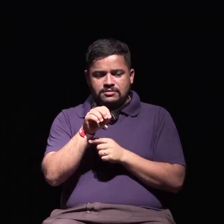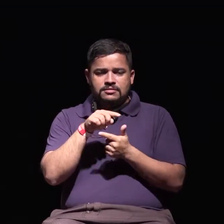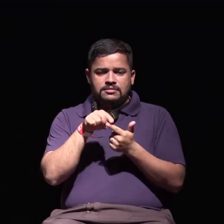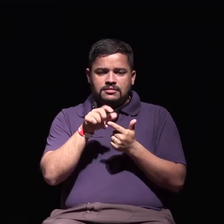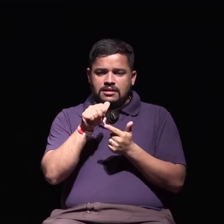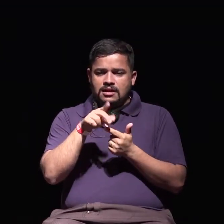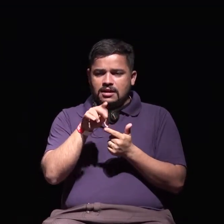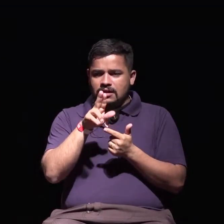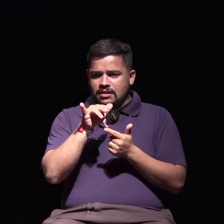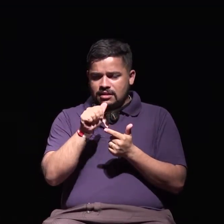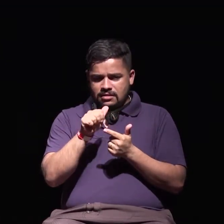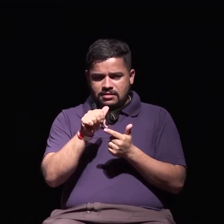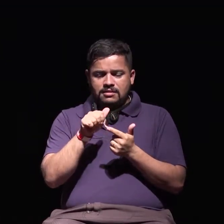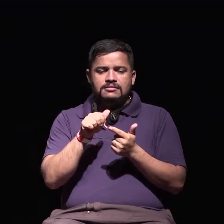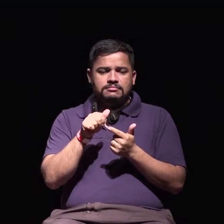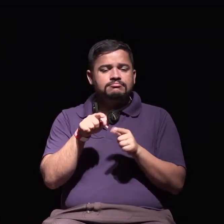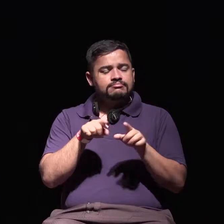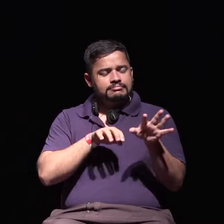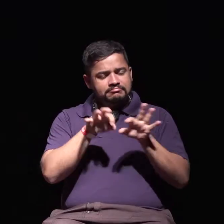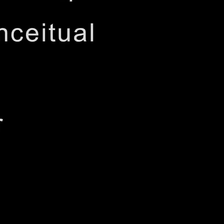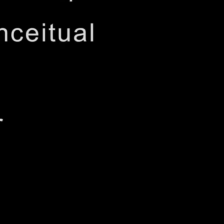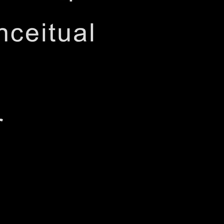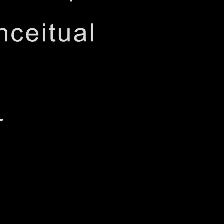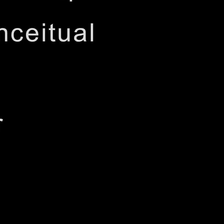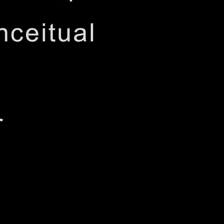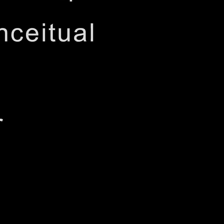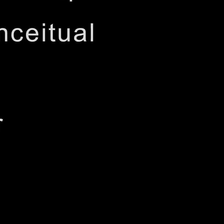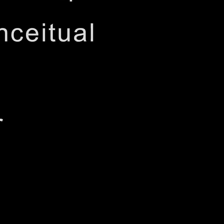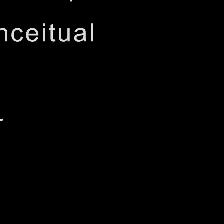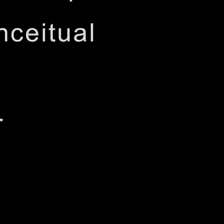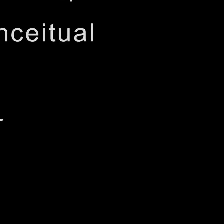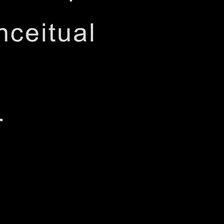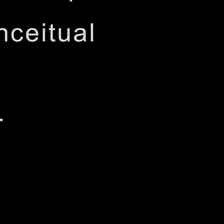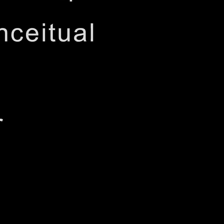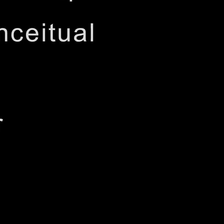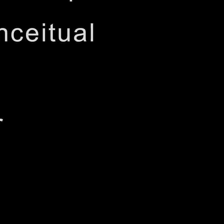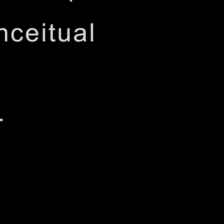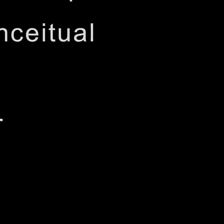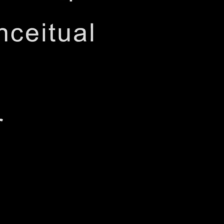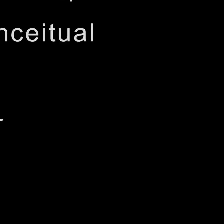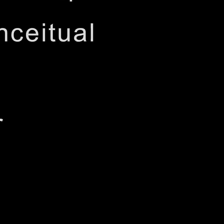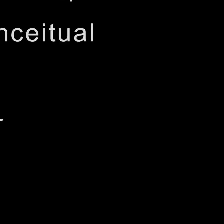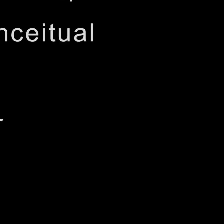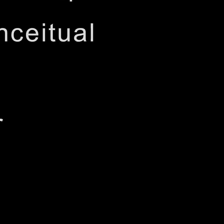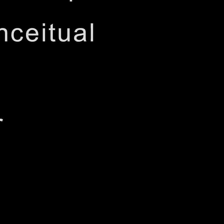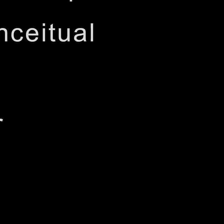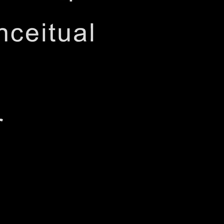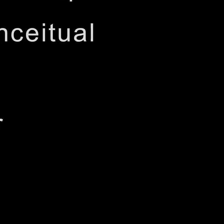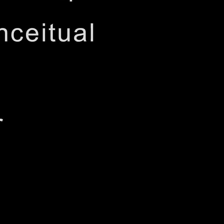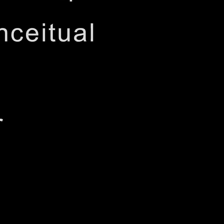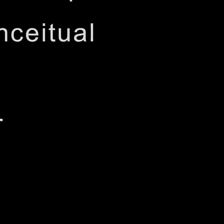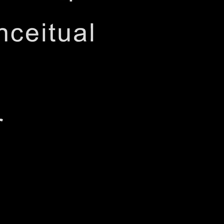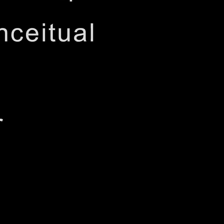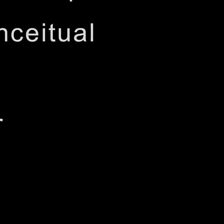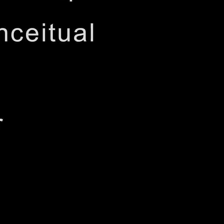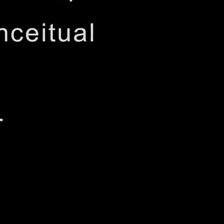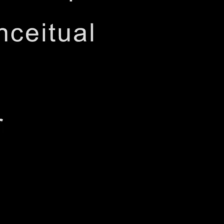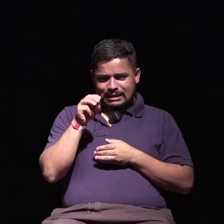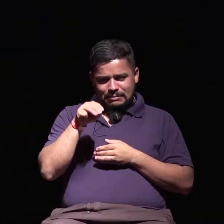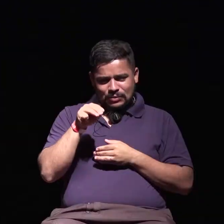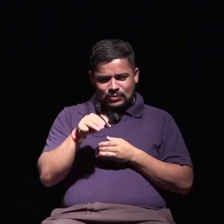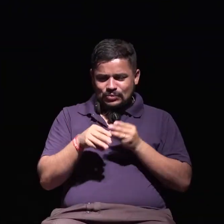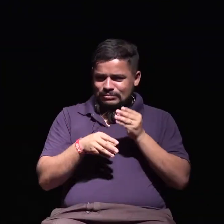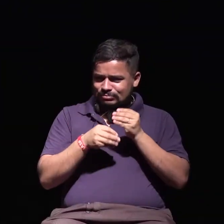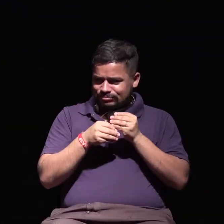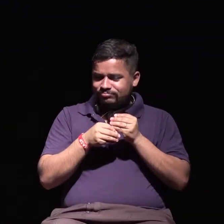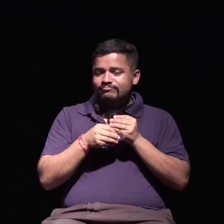Olívia, que com certeza estão preparando esse evento há um bom tempo. Eu vou tentar compartilhar, nesses 30 minutos, um pouco da minha